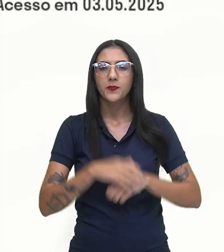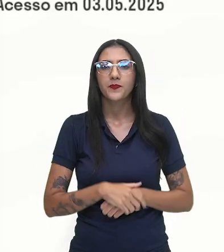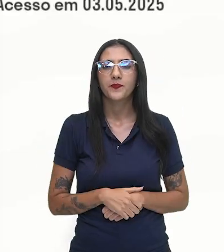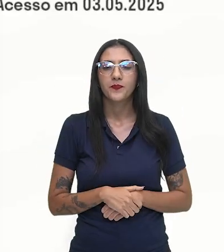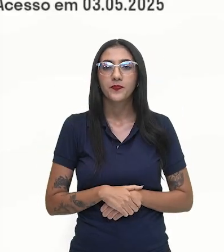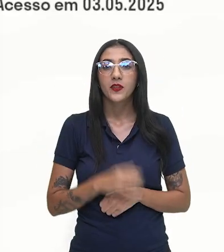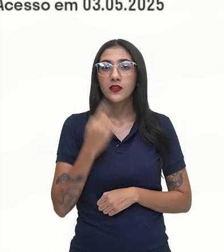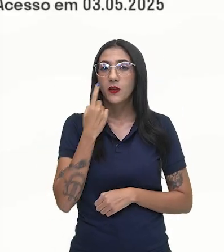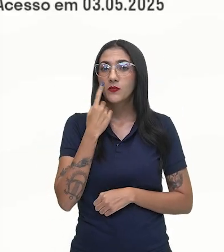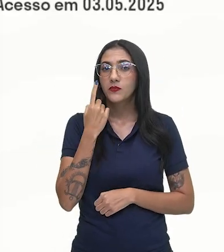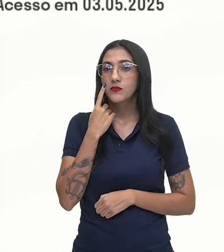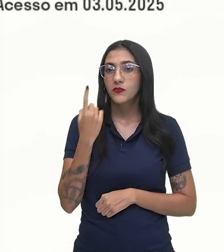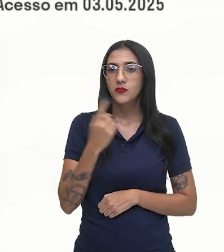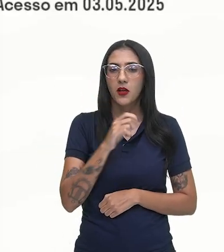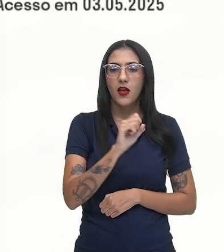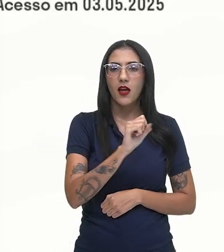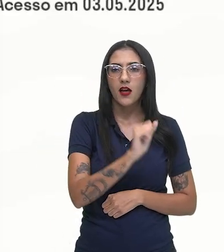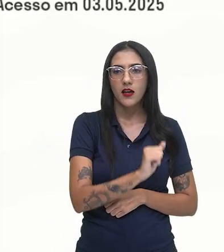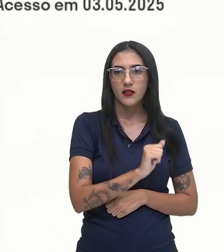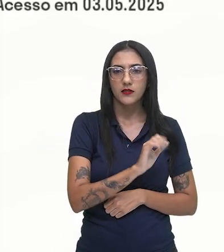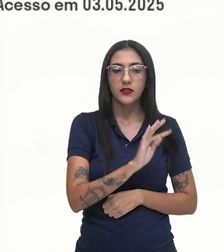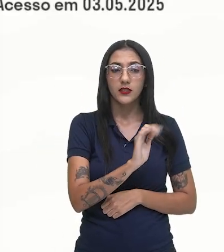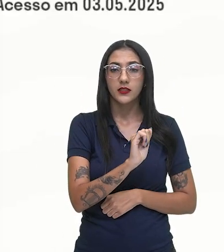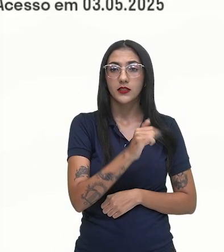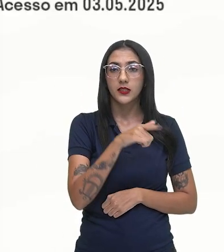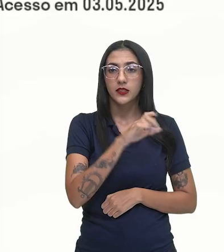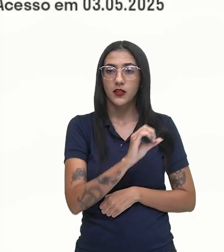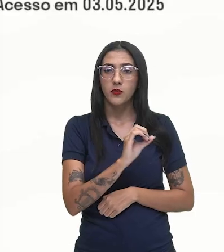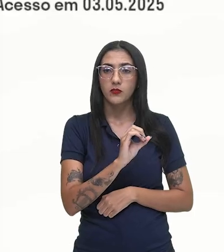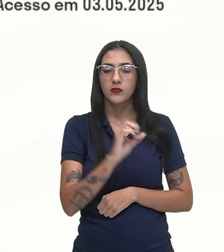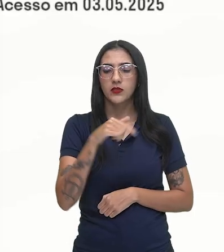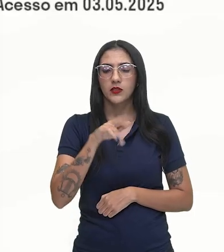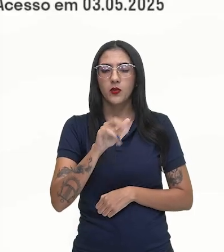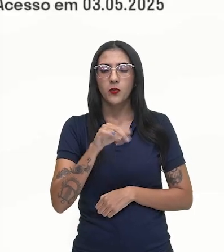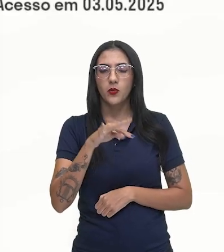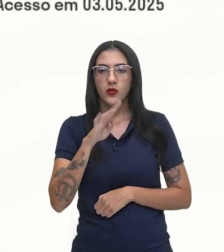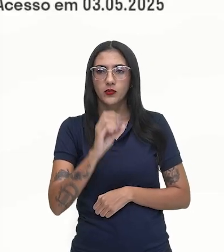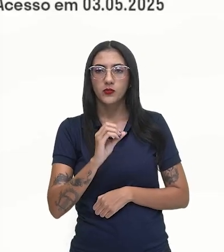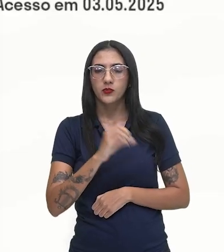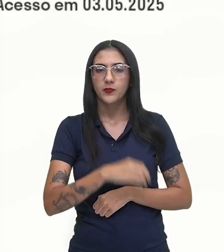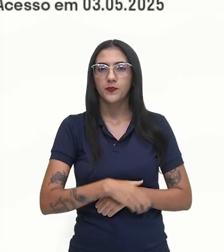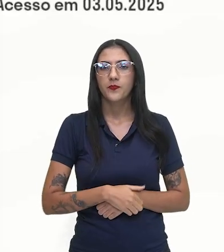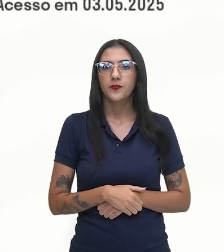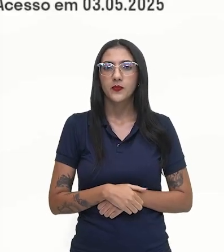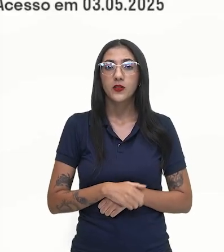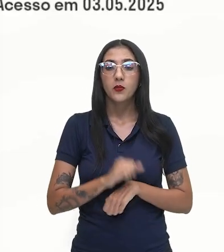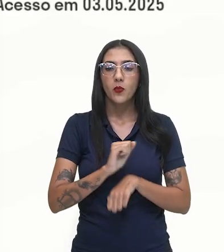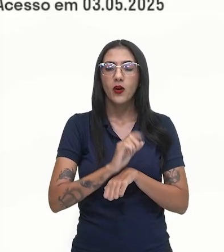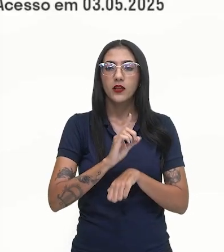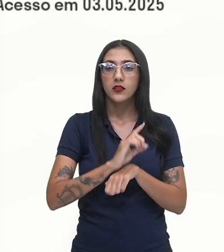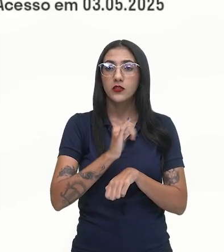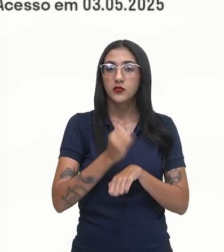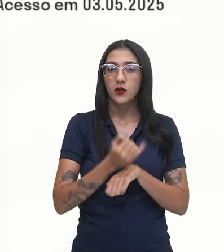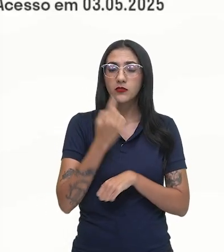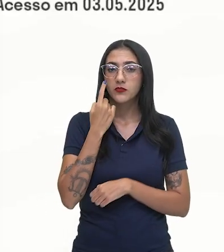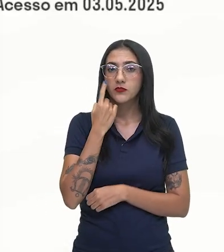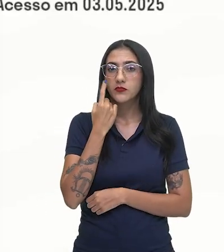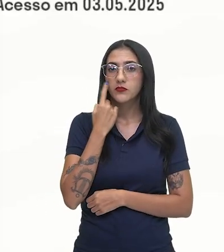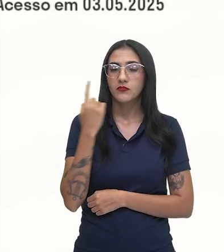As, tão, quanto, ok? E os adjetivos são sly, que é